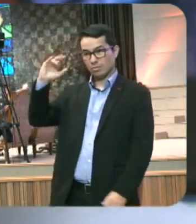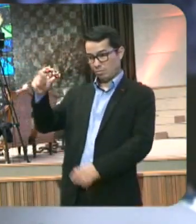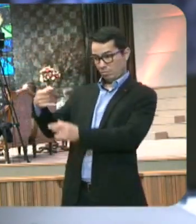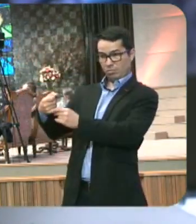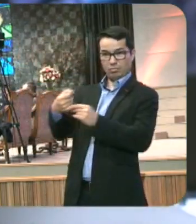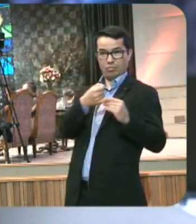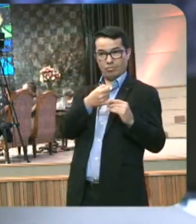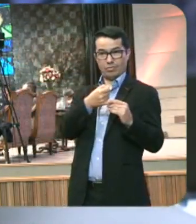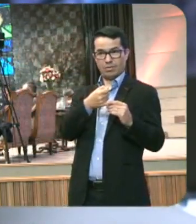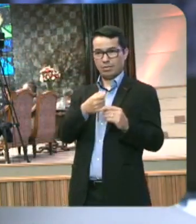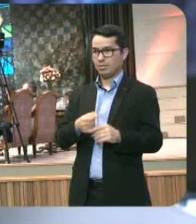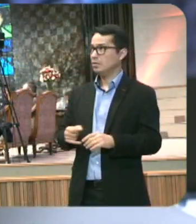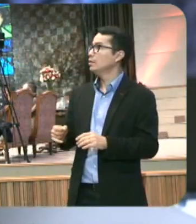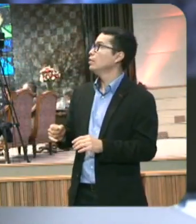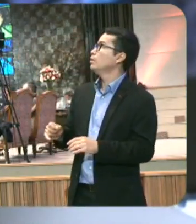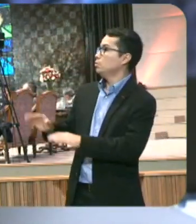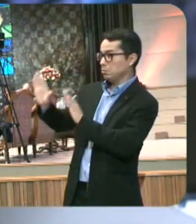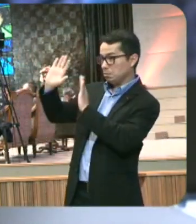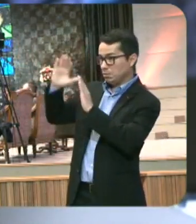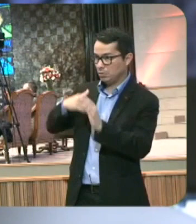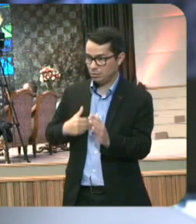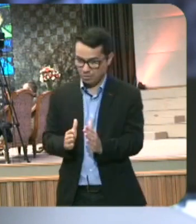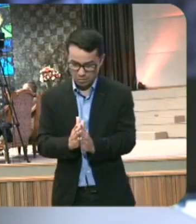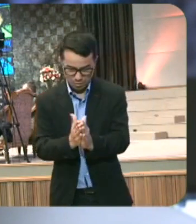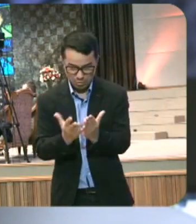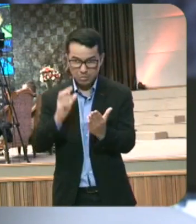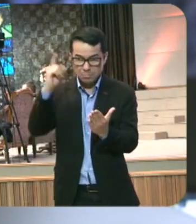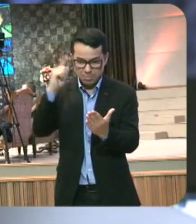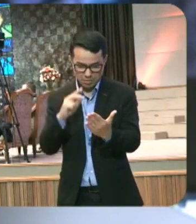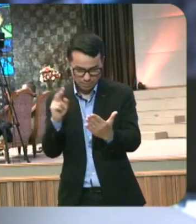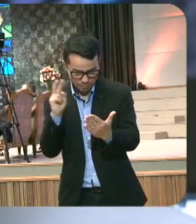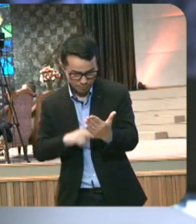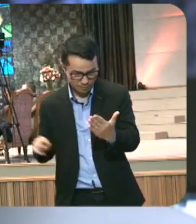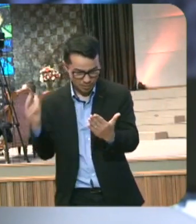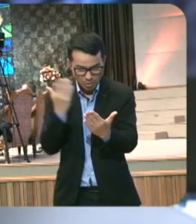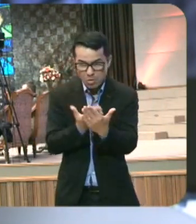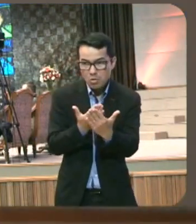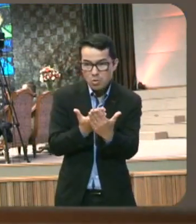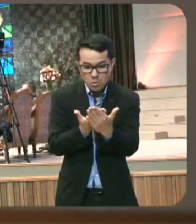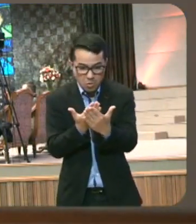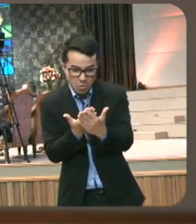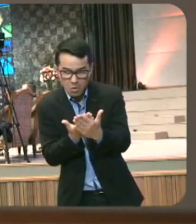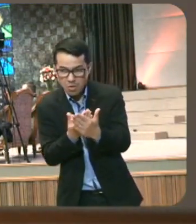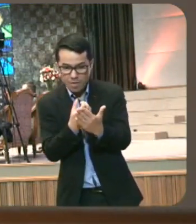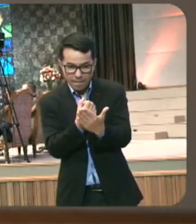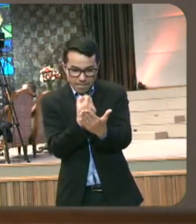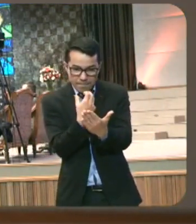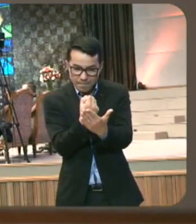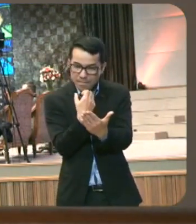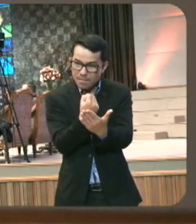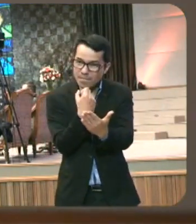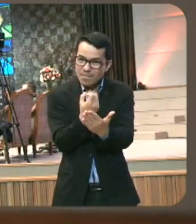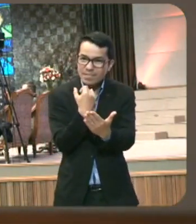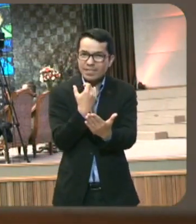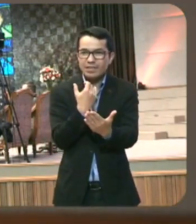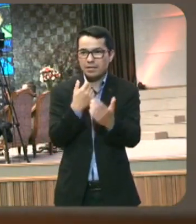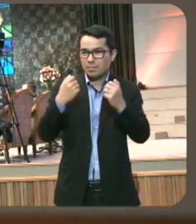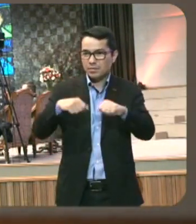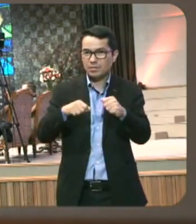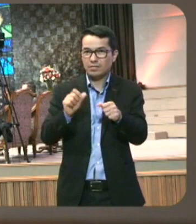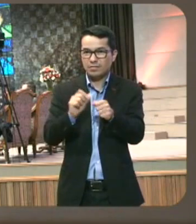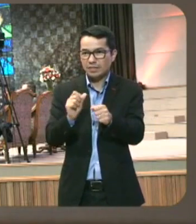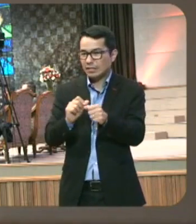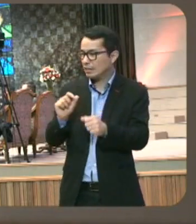foi consultar a Bíblia. E a palavra do Senhor ensinava o que deveria ser feito com